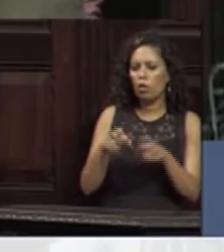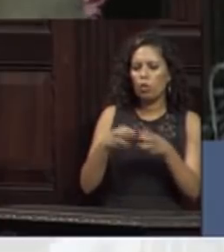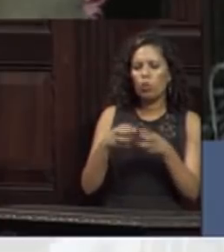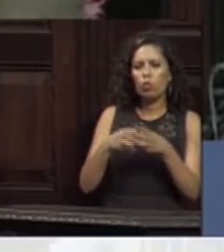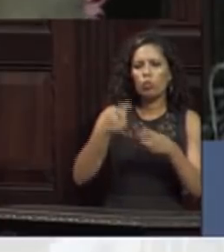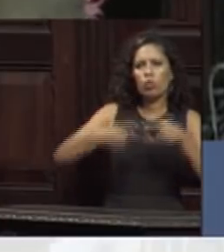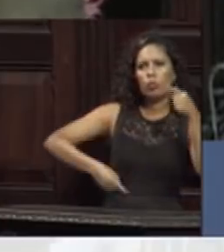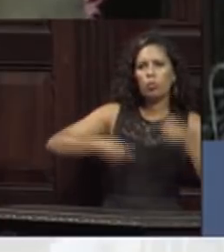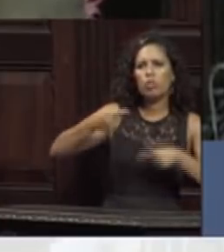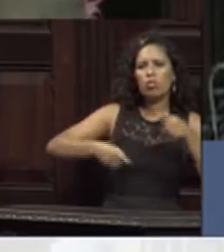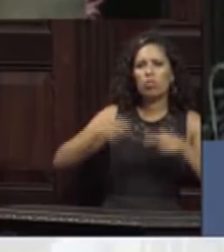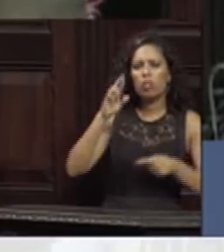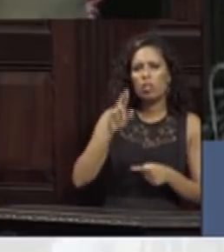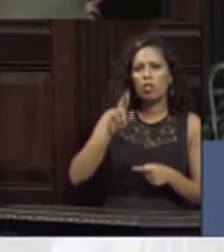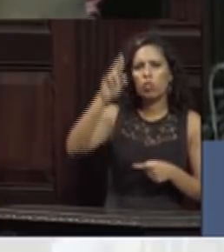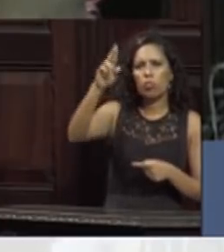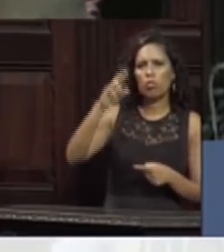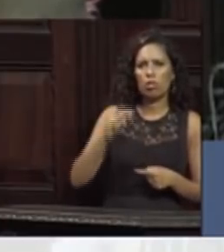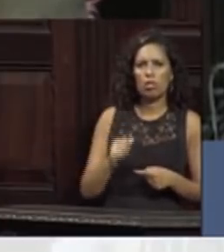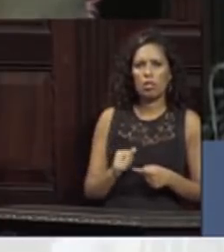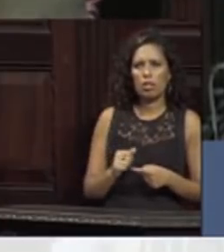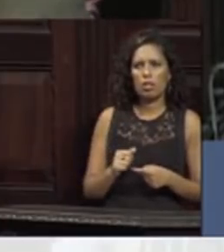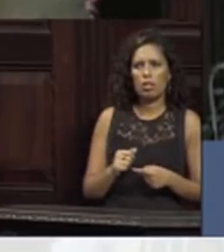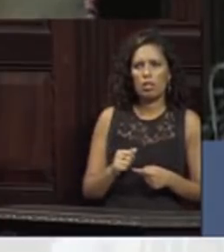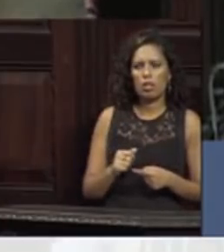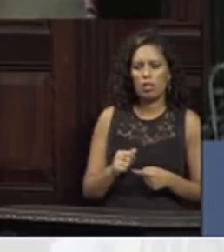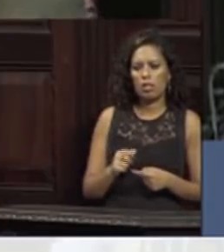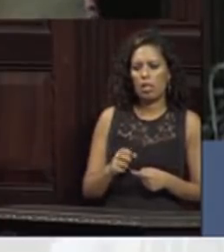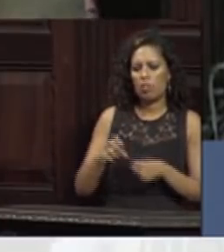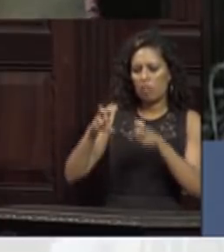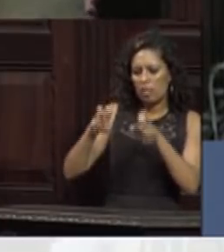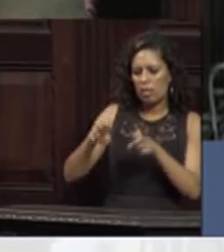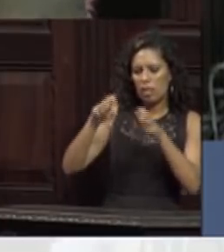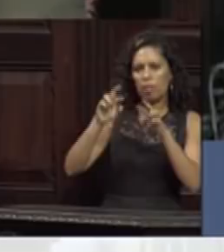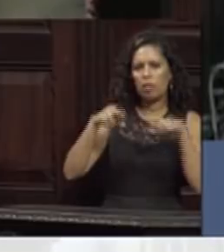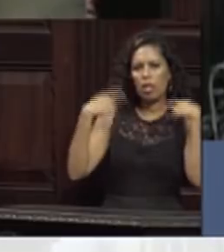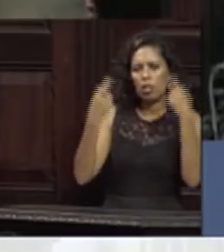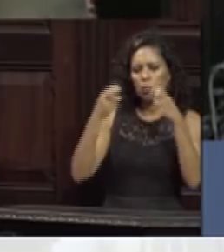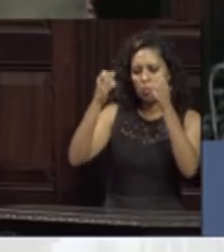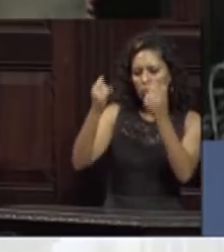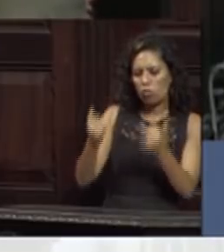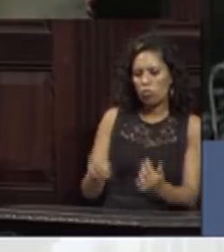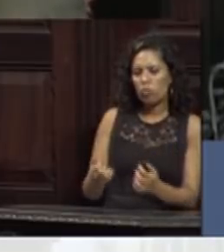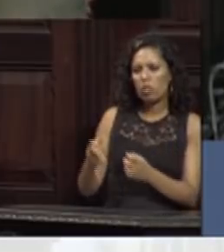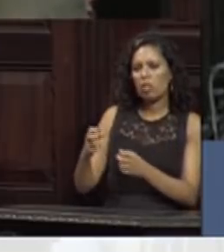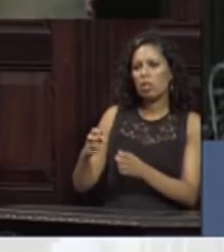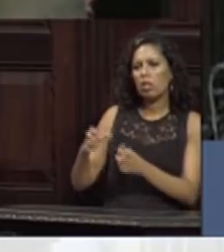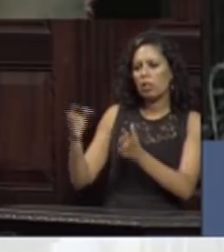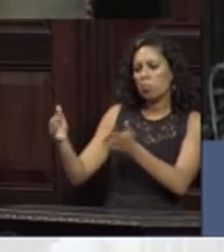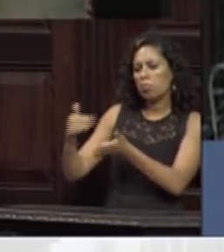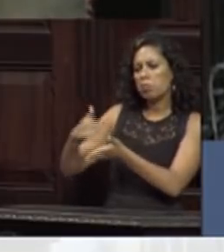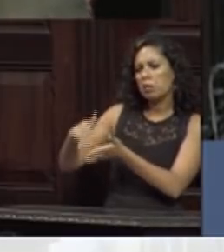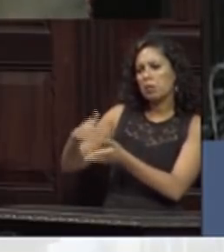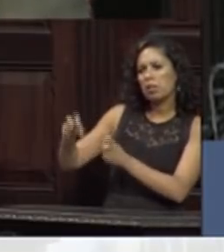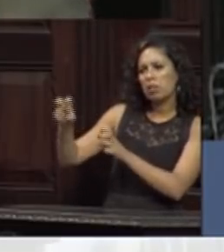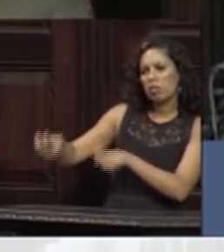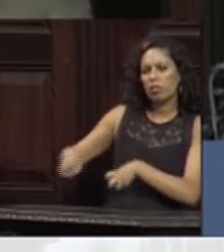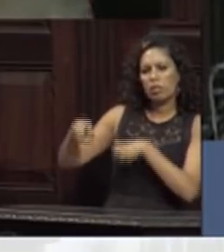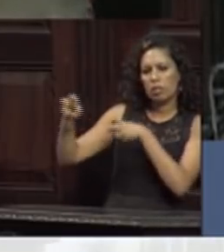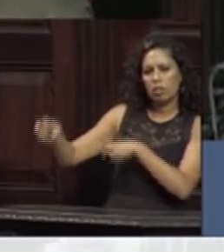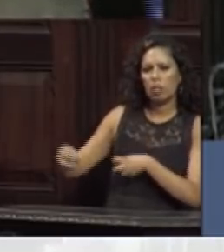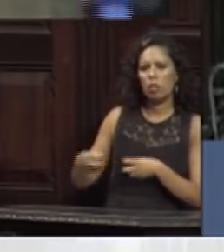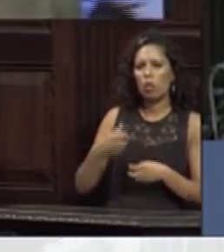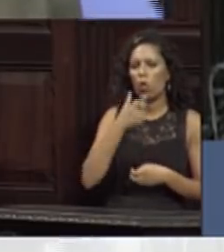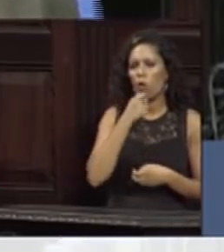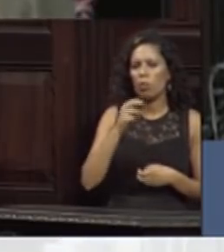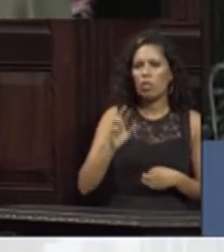para tratar isso lá no Ministério da Fazenda. É isso que a gente se propôs. Já liguei ao presidente da Câmara, Rodrigo